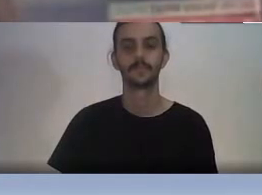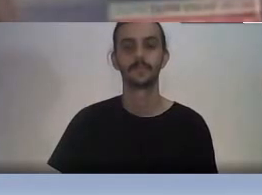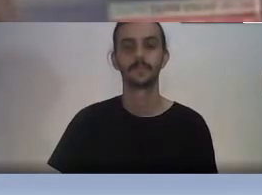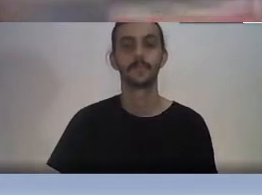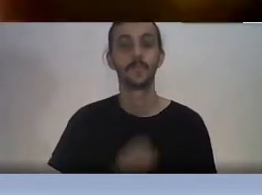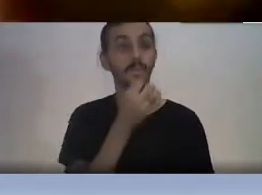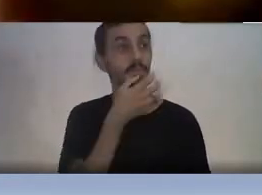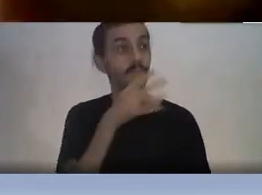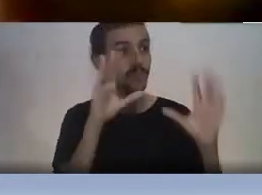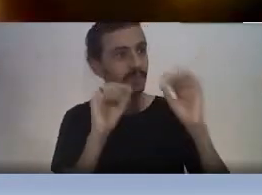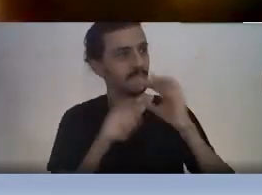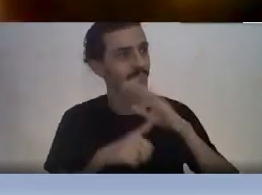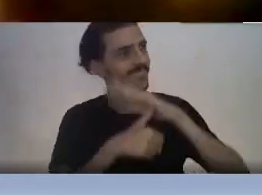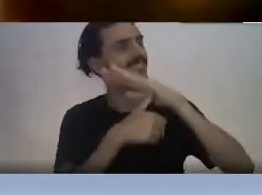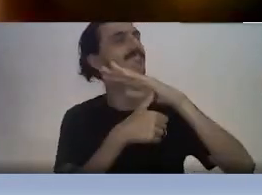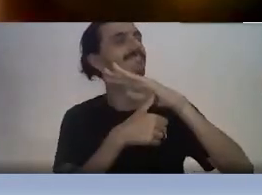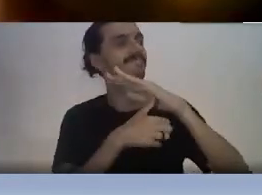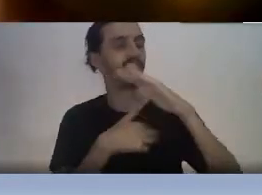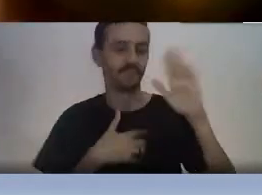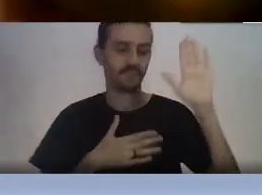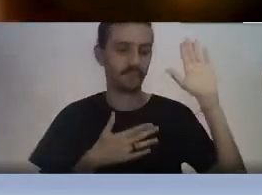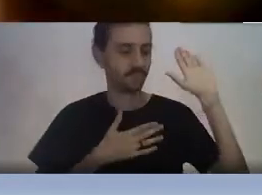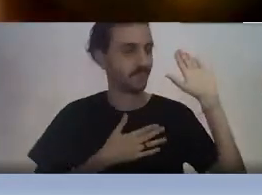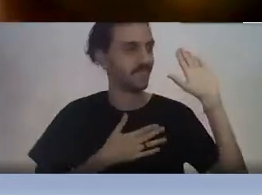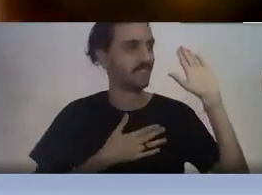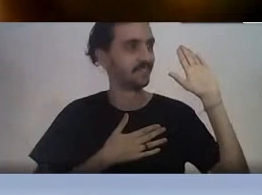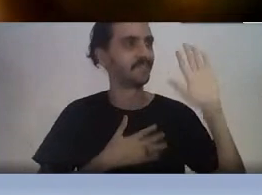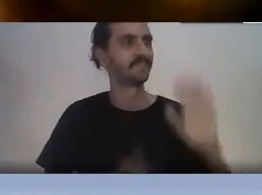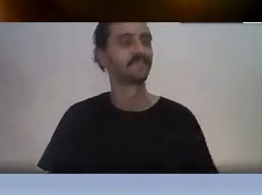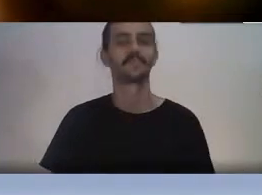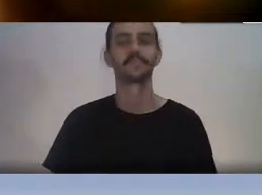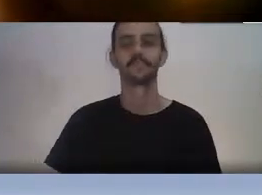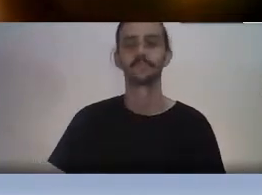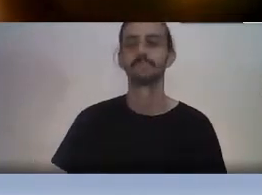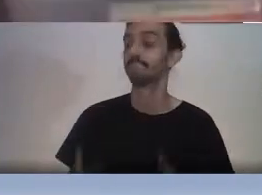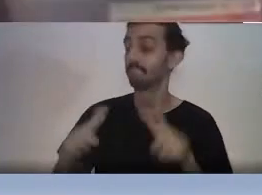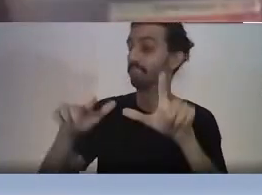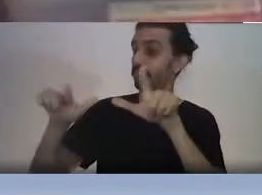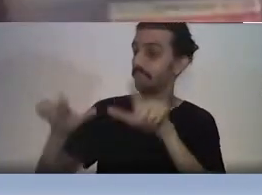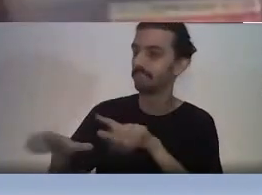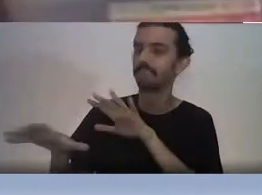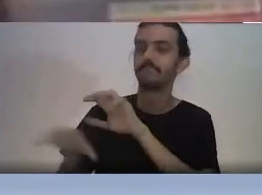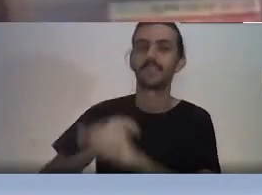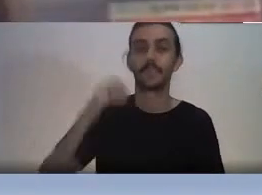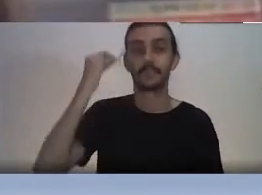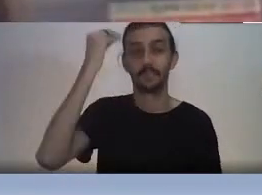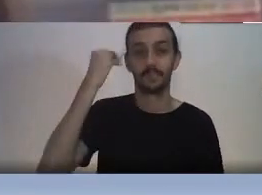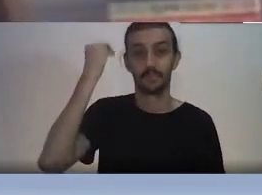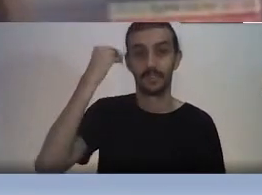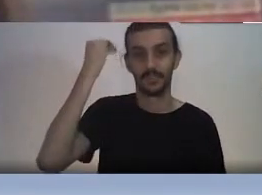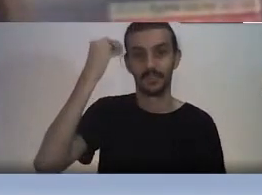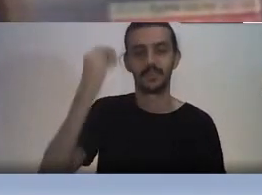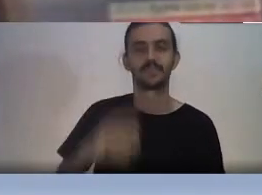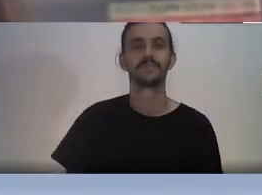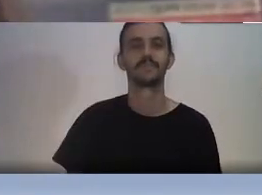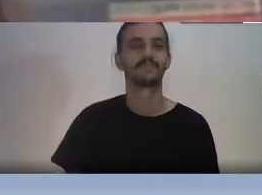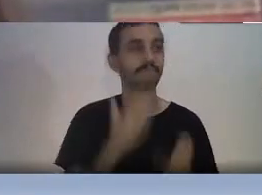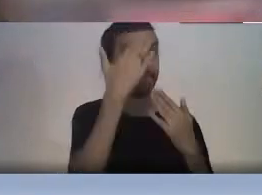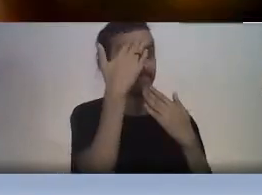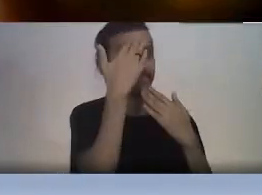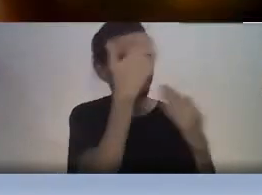Boa noite, reitora. Assim eu prometo. Eu lhe concedo o grau de psicóloga. Muito